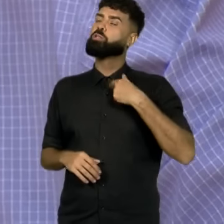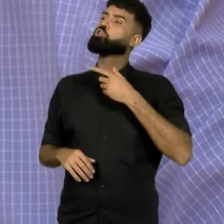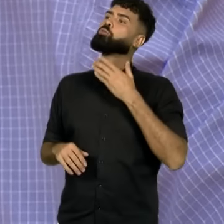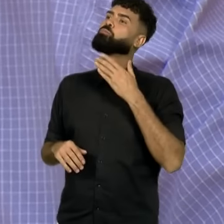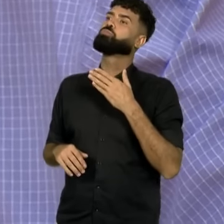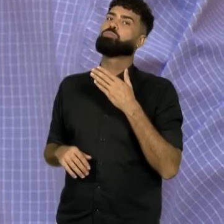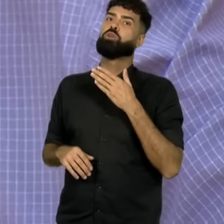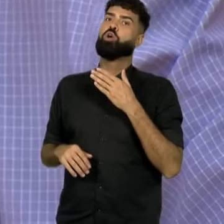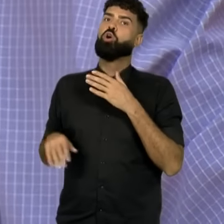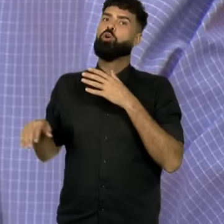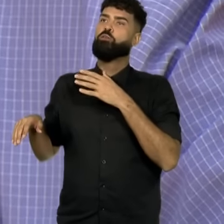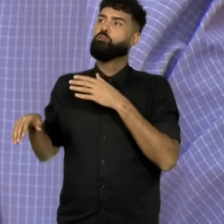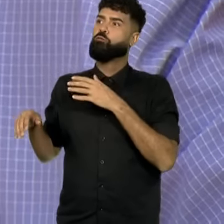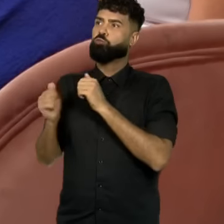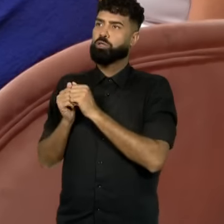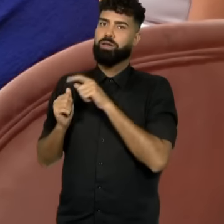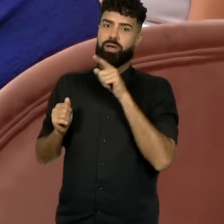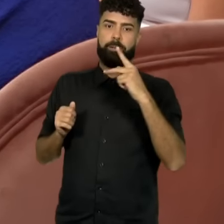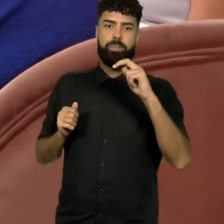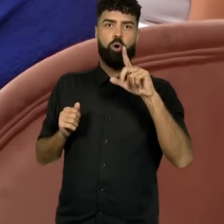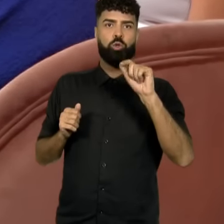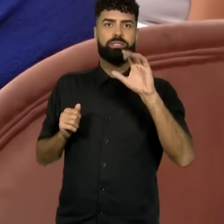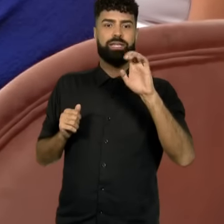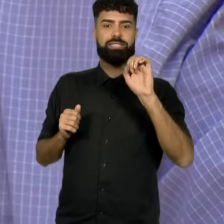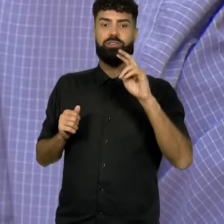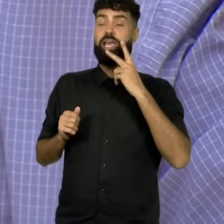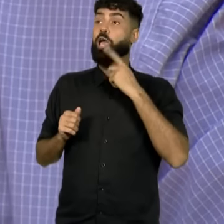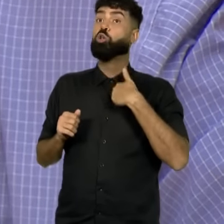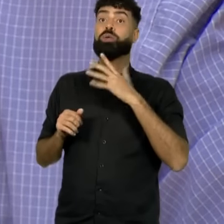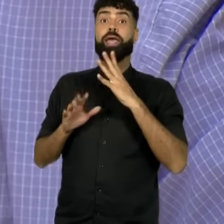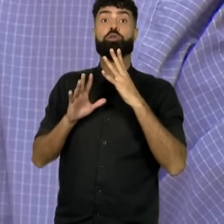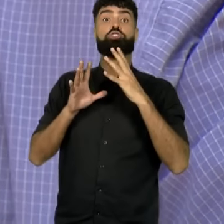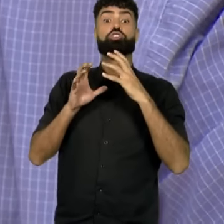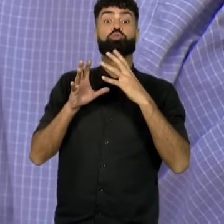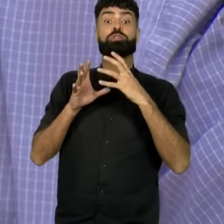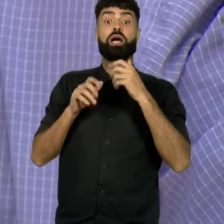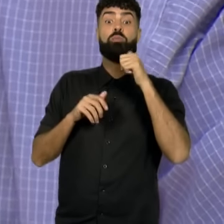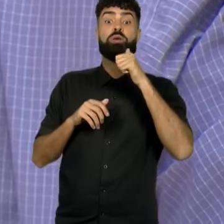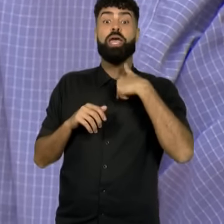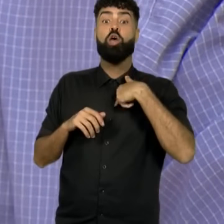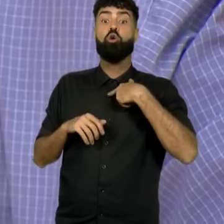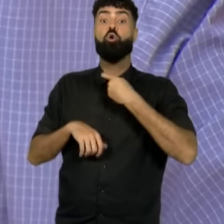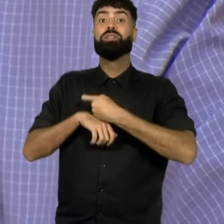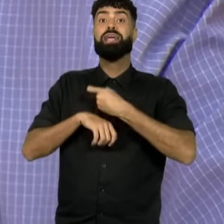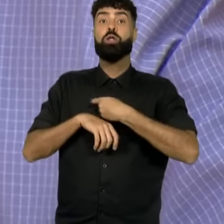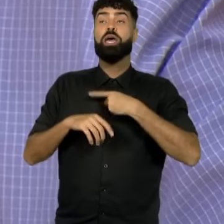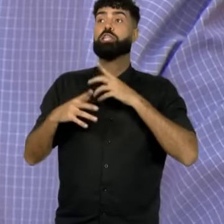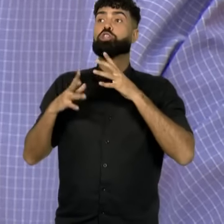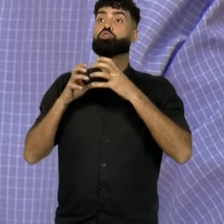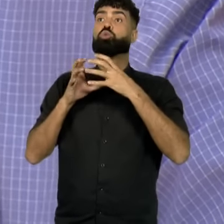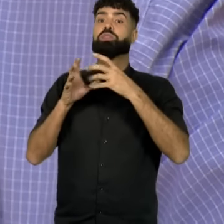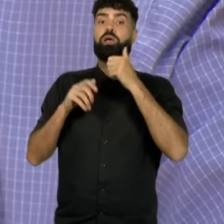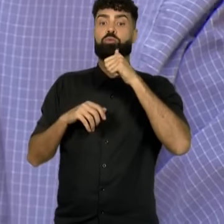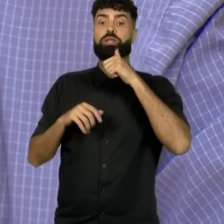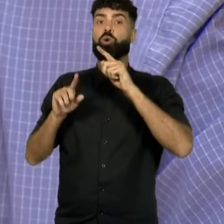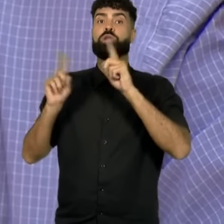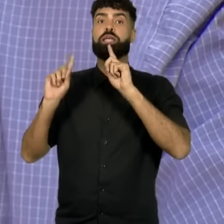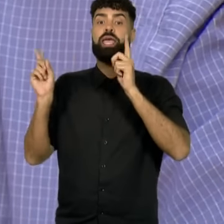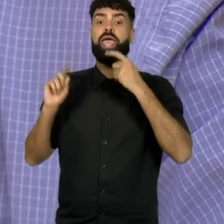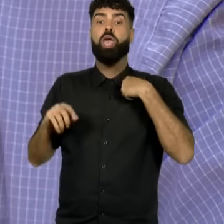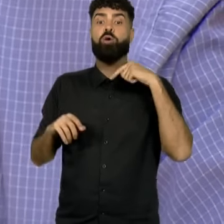ainda não era marido. Falei, olha, eu vim aqui, não vim disputar mulher contigo, não. Não sou otário de disputar mulher com ninguém. Eu vim